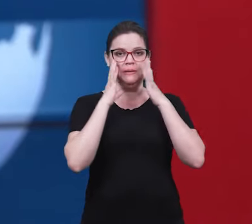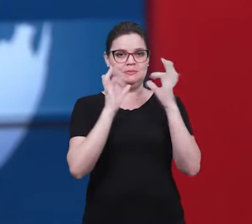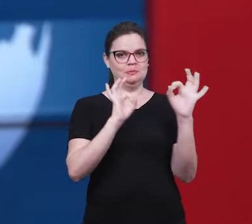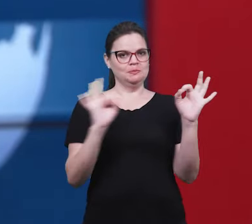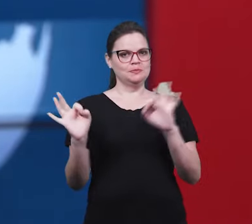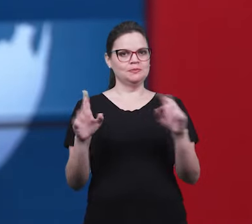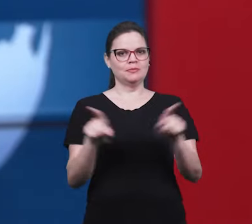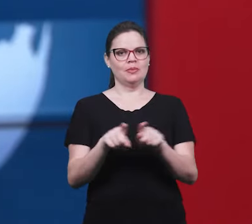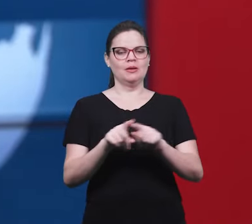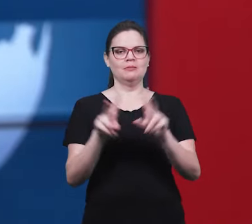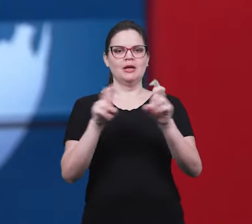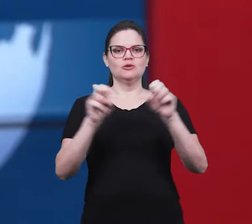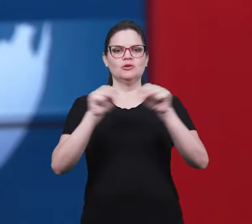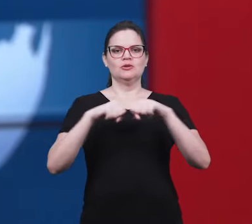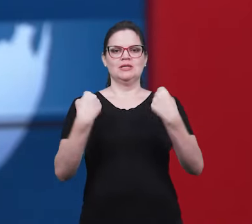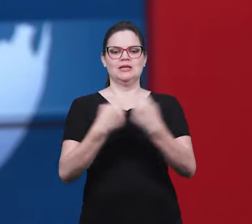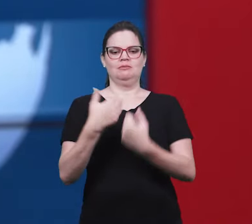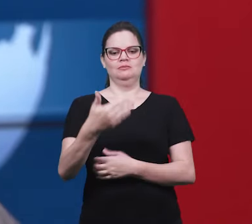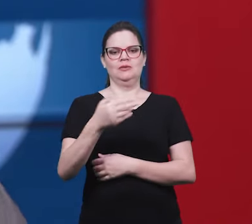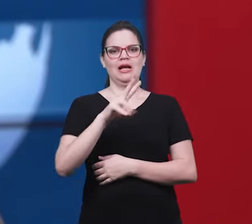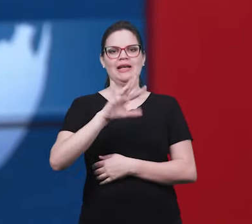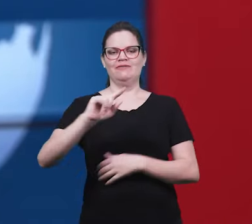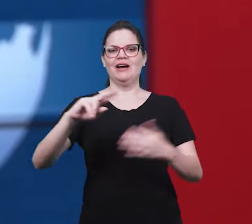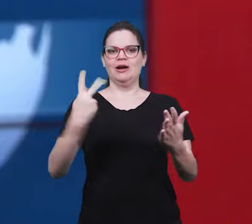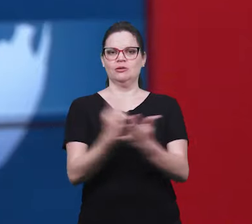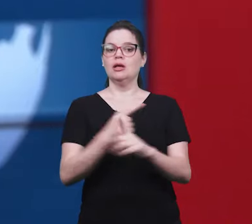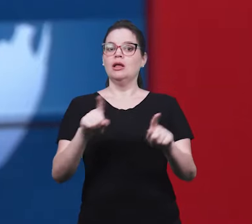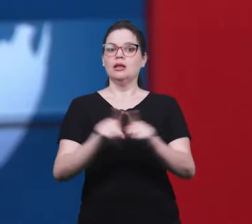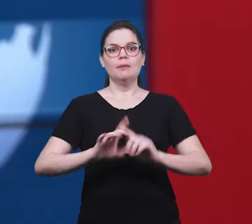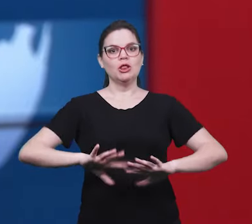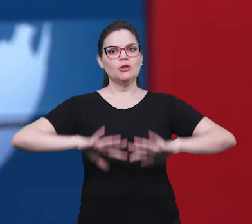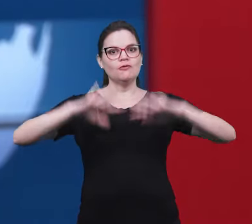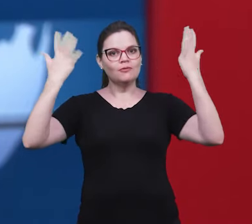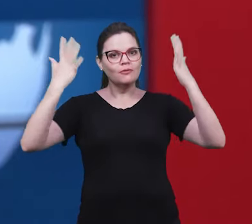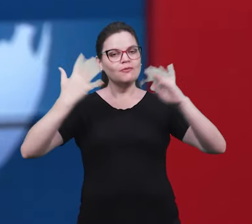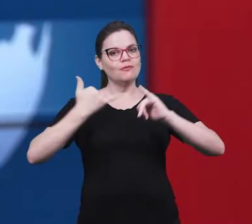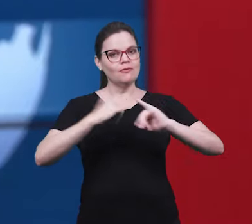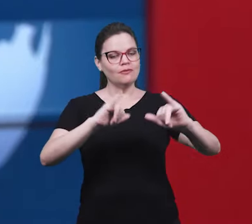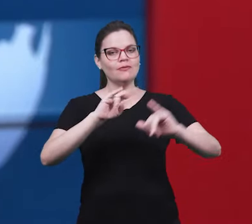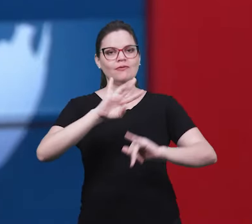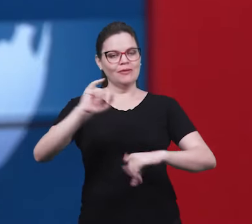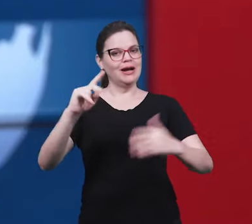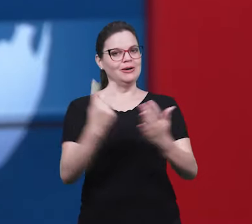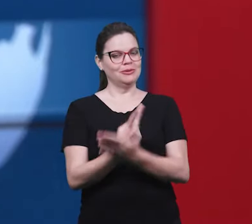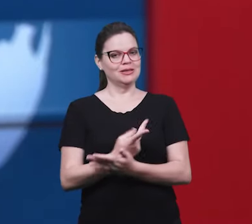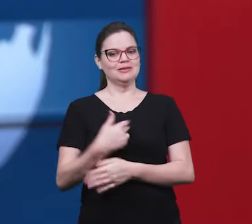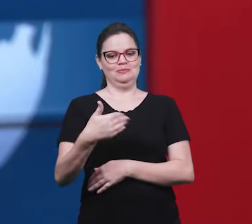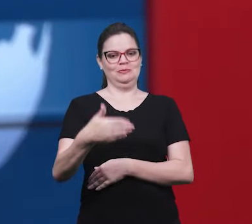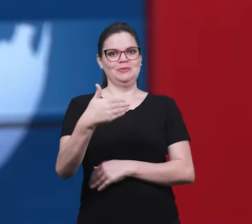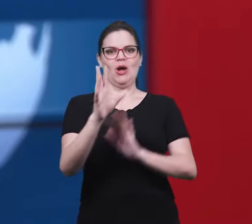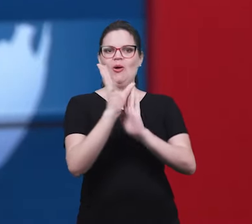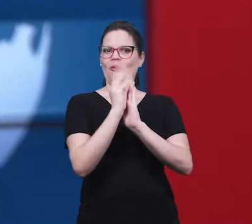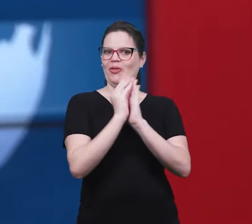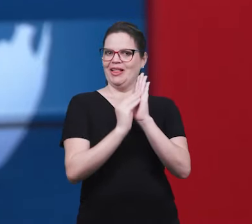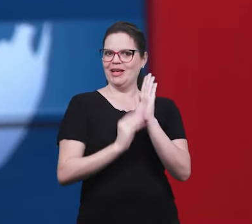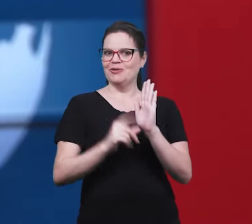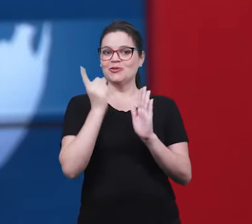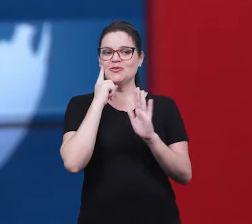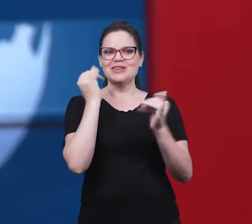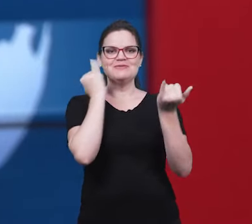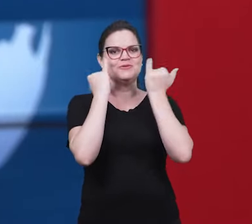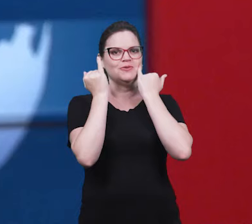gente vamos falar também do seminário desse final de semana tem Trombetas e festas quanta coisa né quanto conteúdo quanta informação